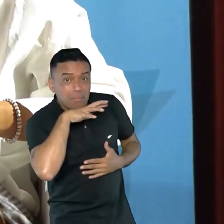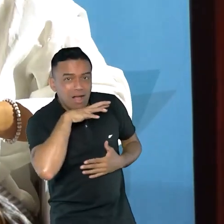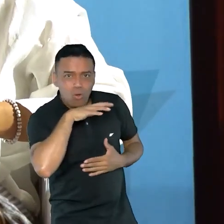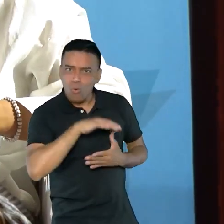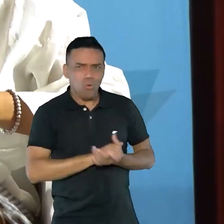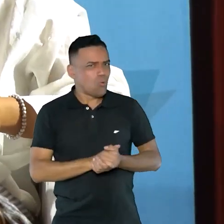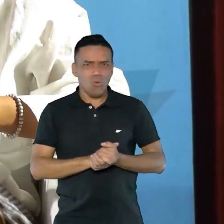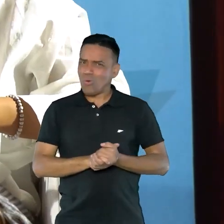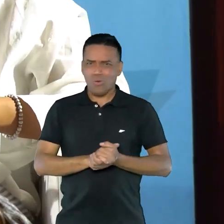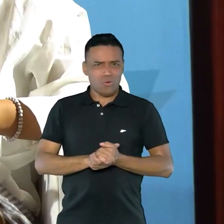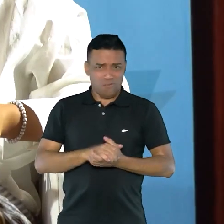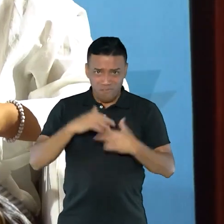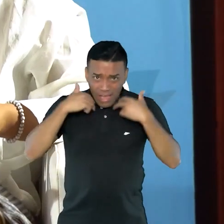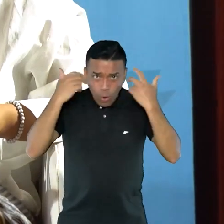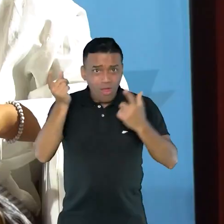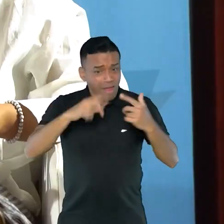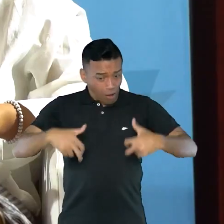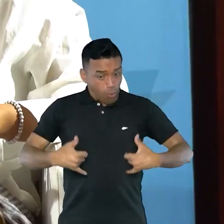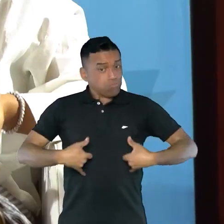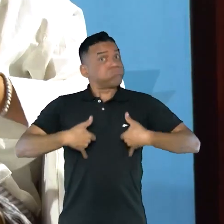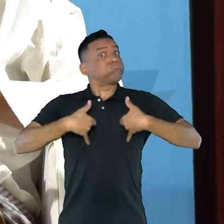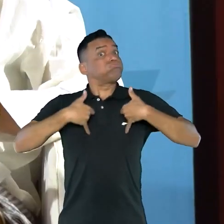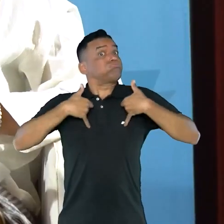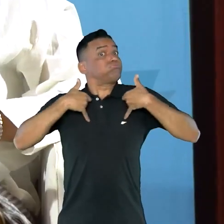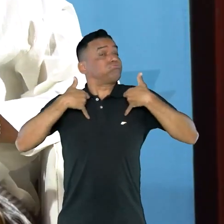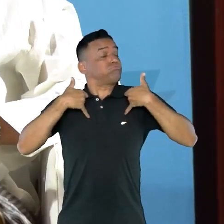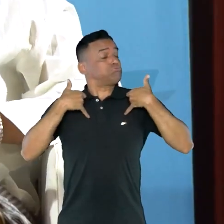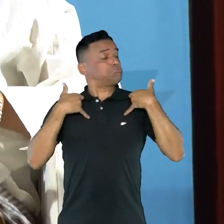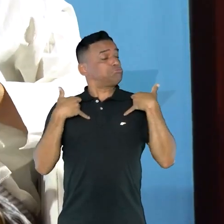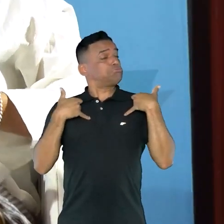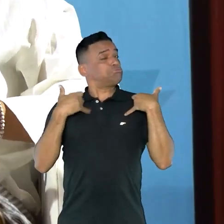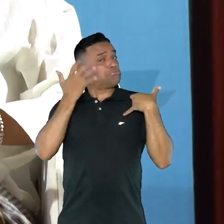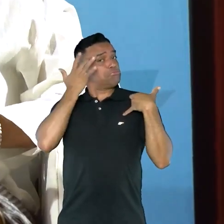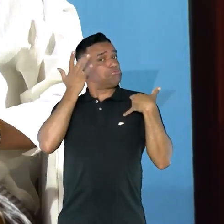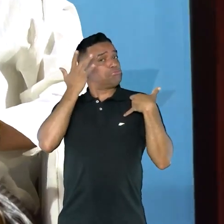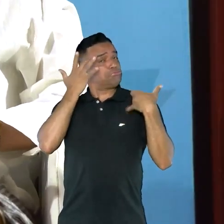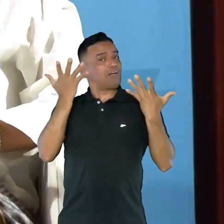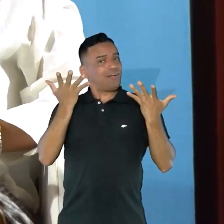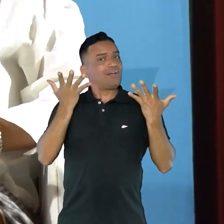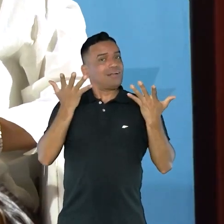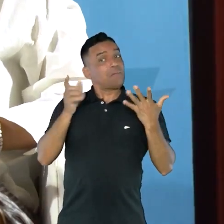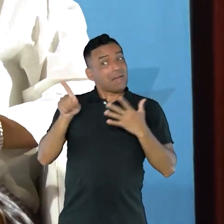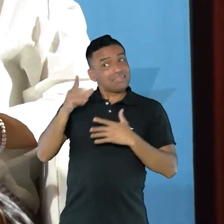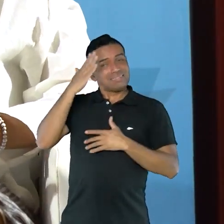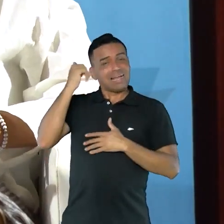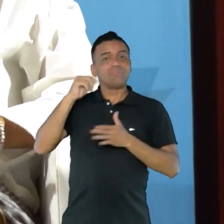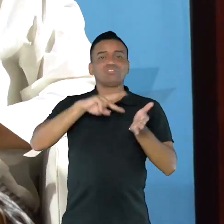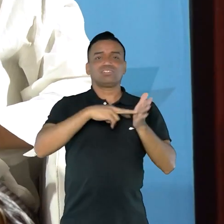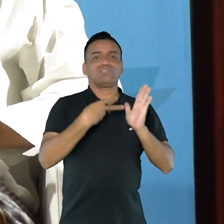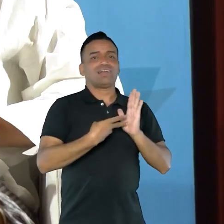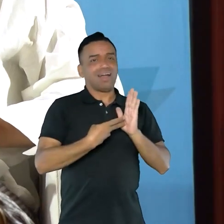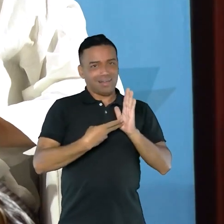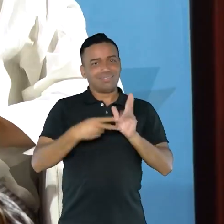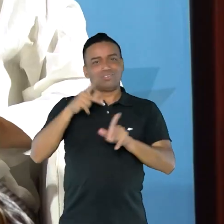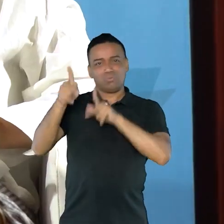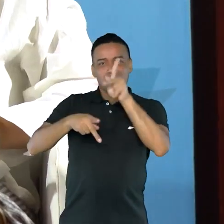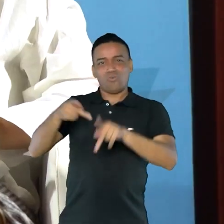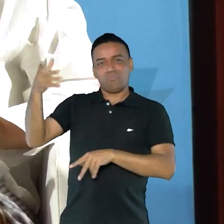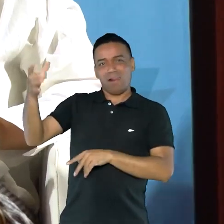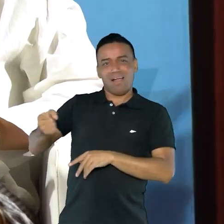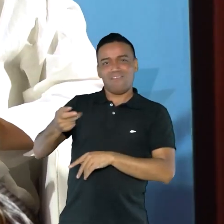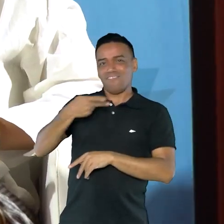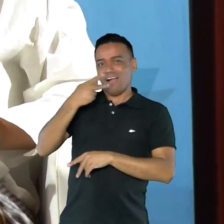vergonha ser associado a esses seres, embora a gente saiba qual que é a intenção, né? Mas pensando nessa questão